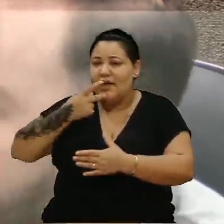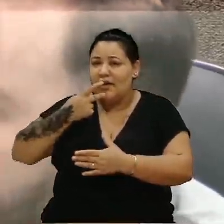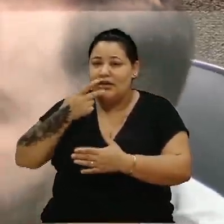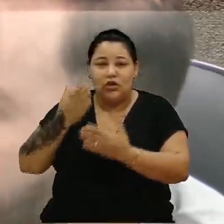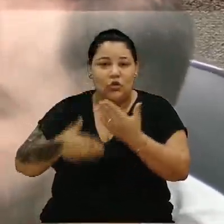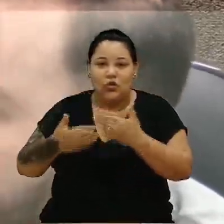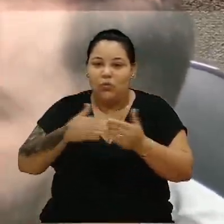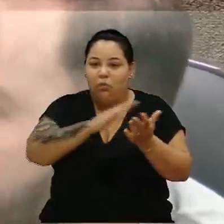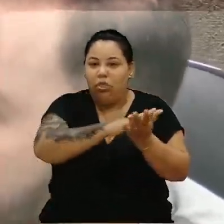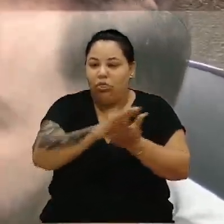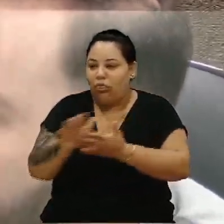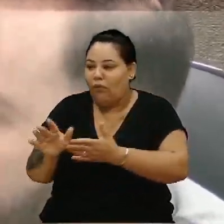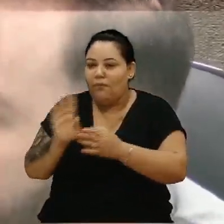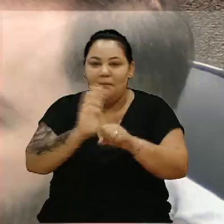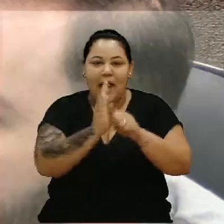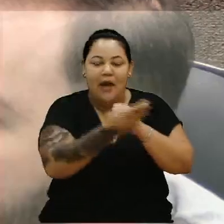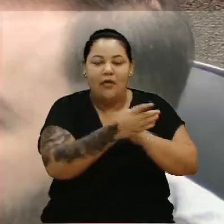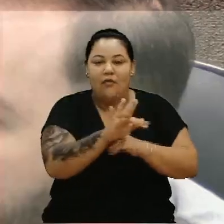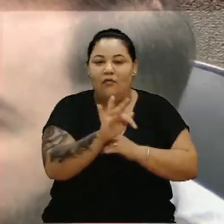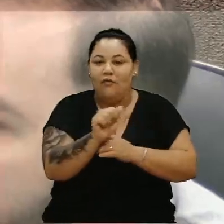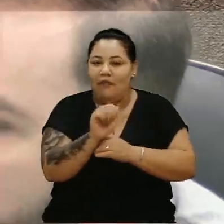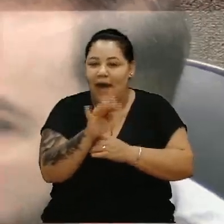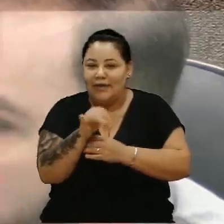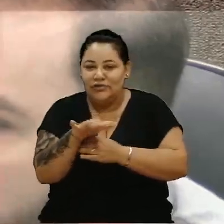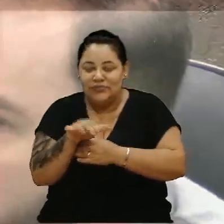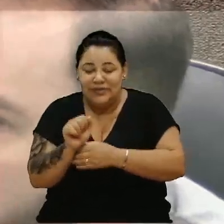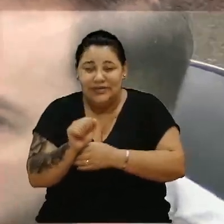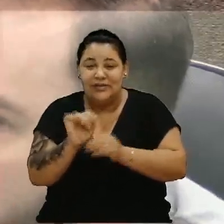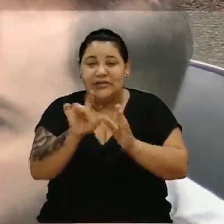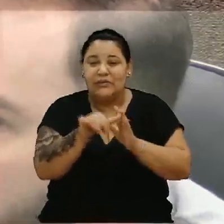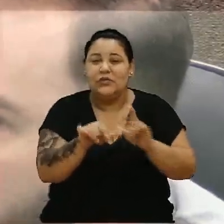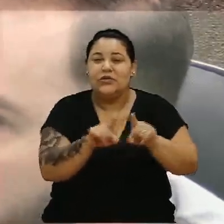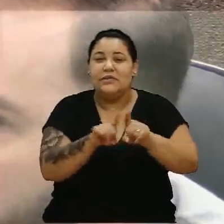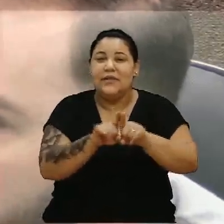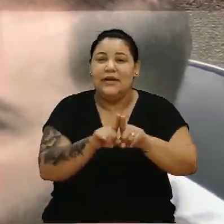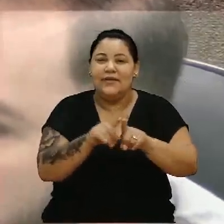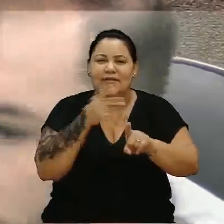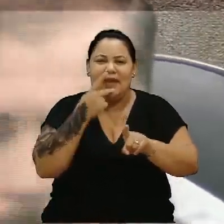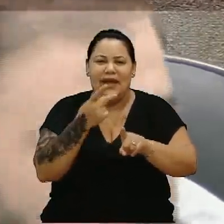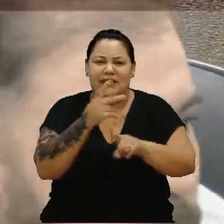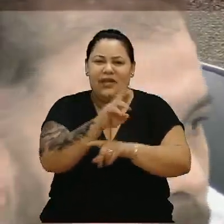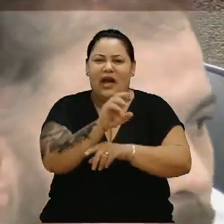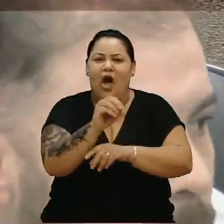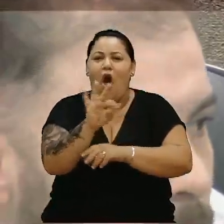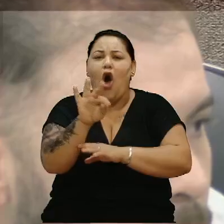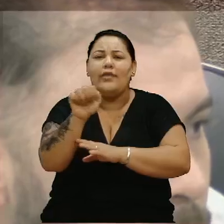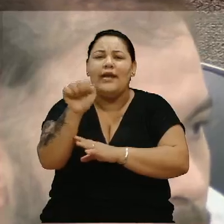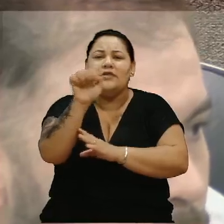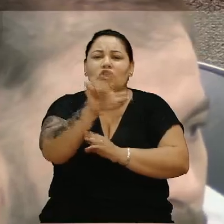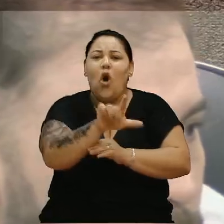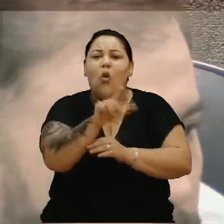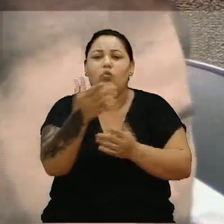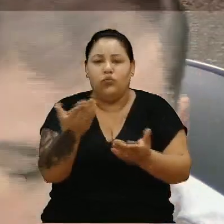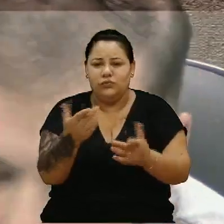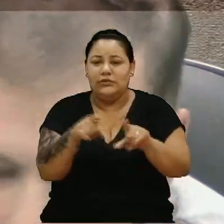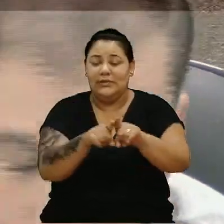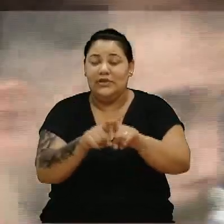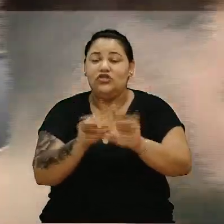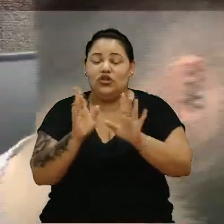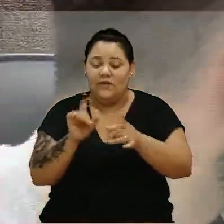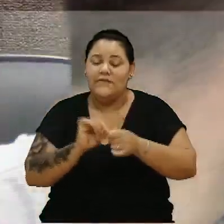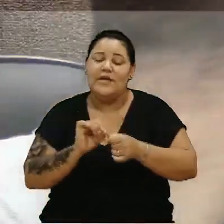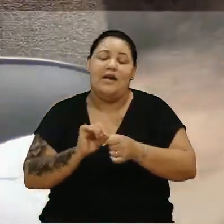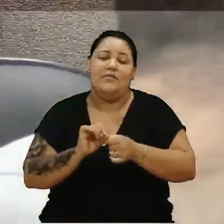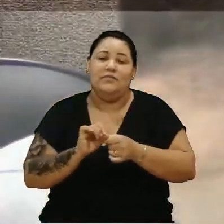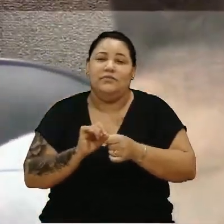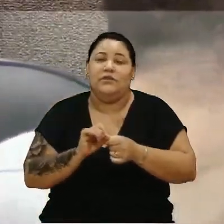desmoronar e depois até outras questões, a questão ali da Rota do Sol também, foi feito isso. Então, tem